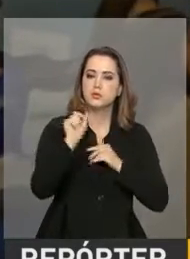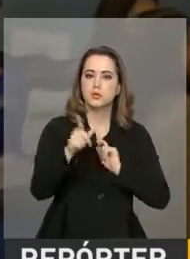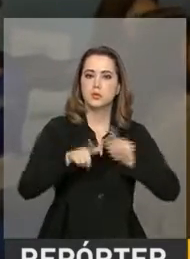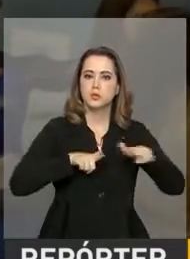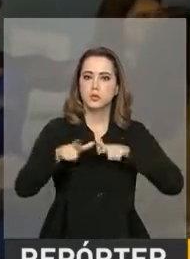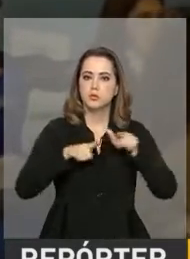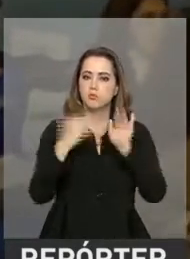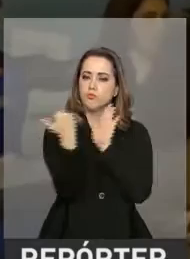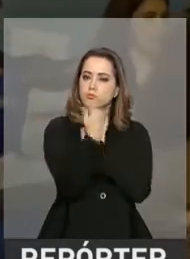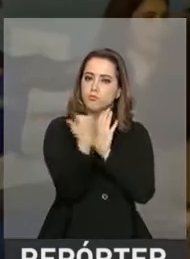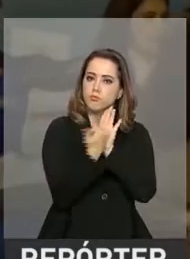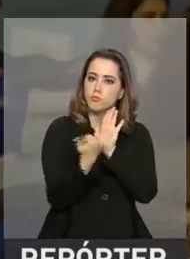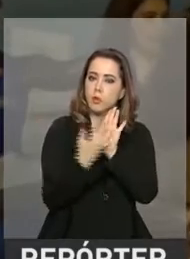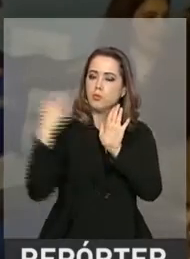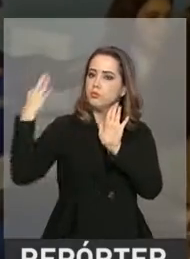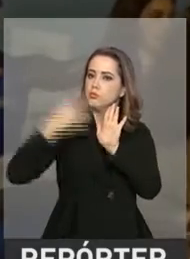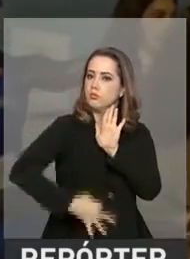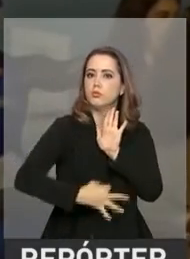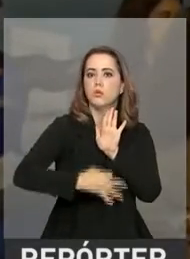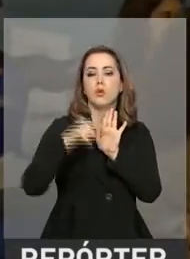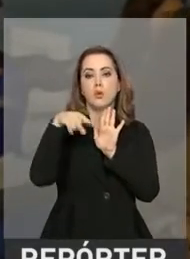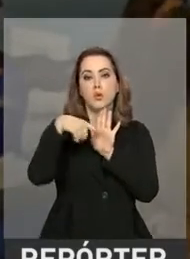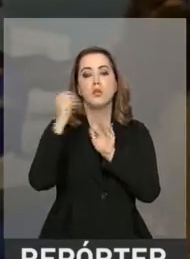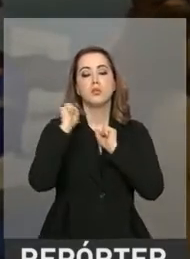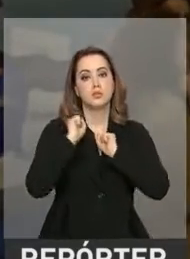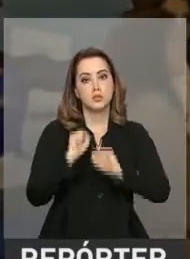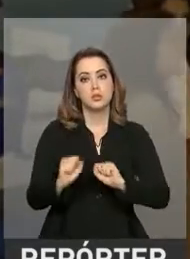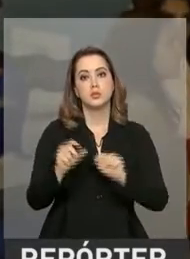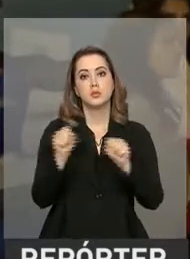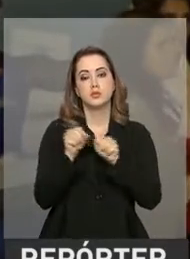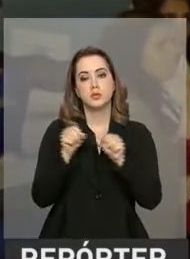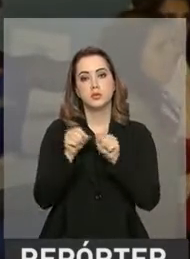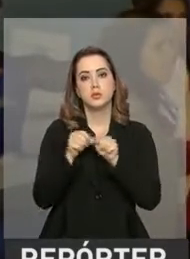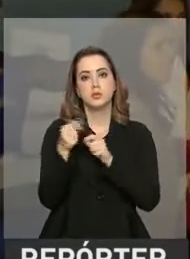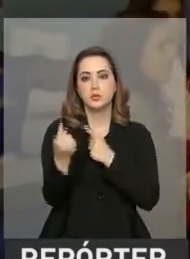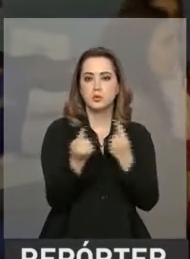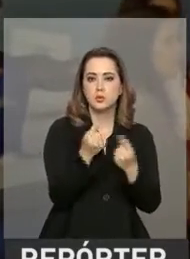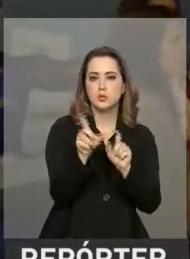com projetos bem feitos, é possível fazer com que as pessoas